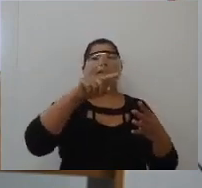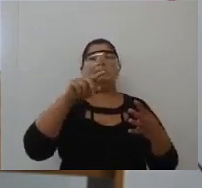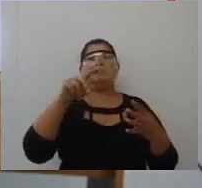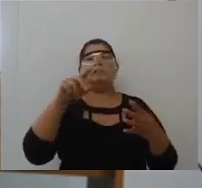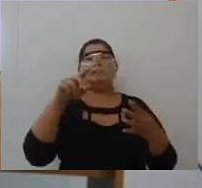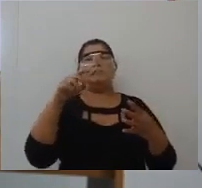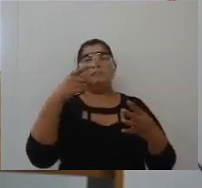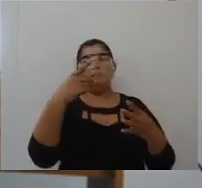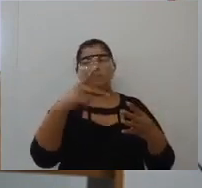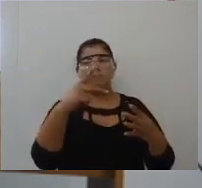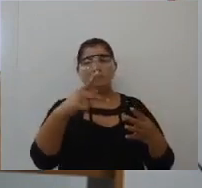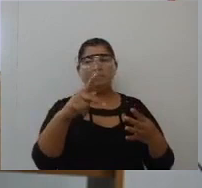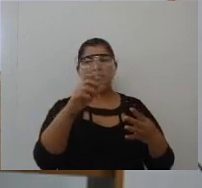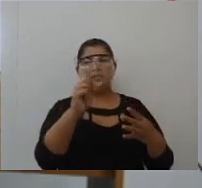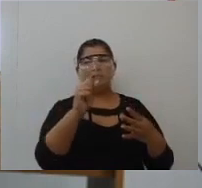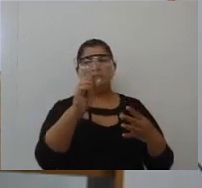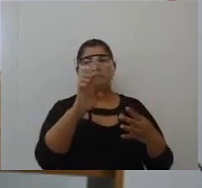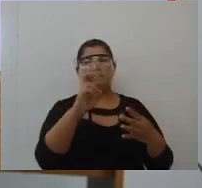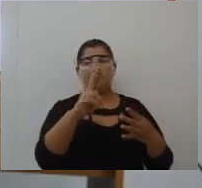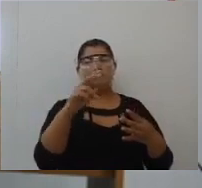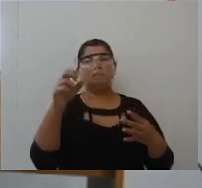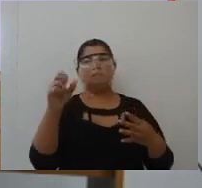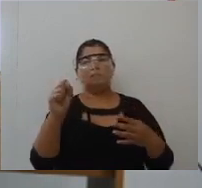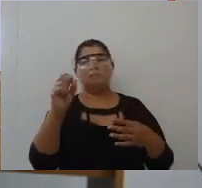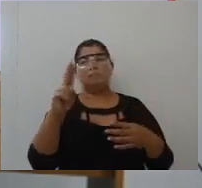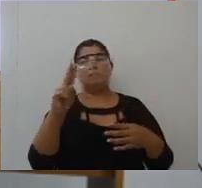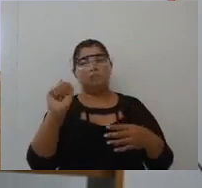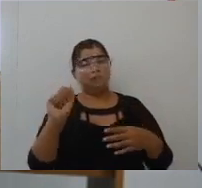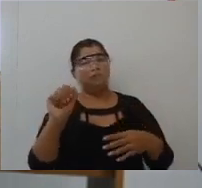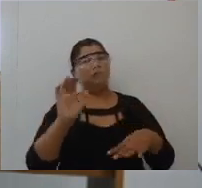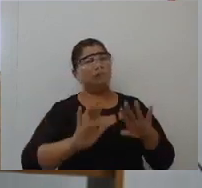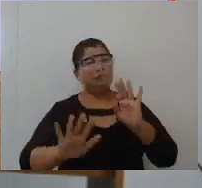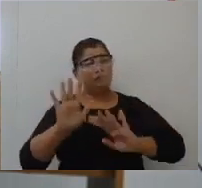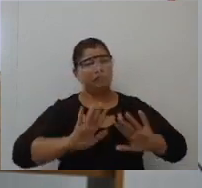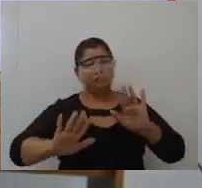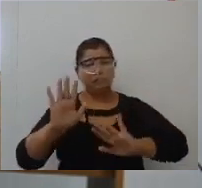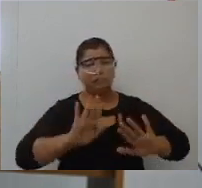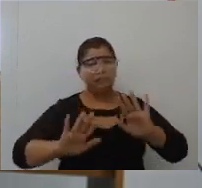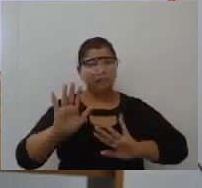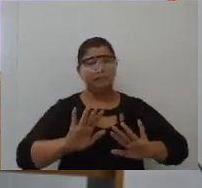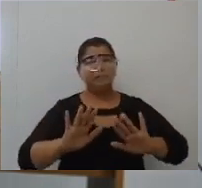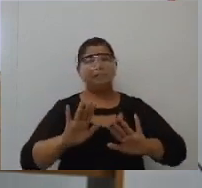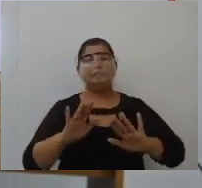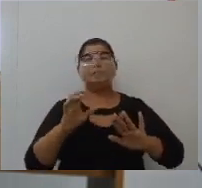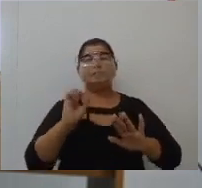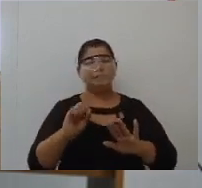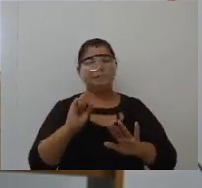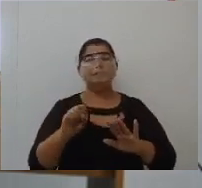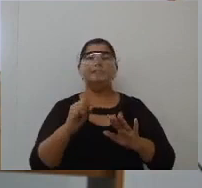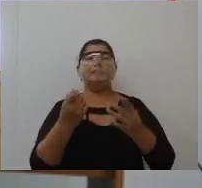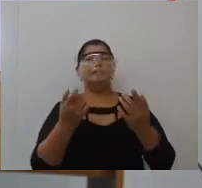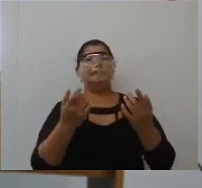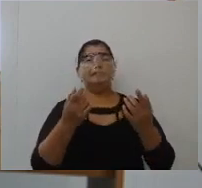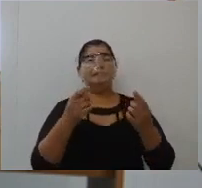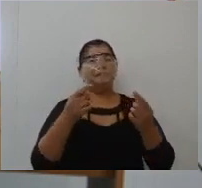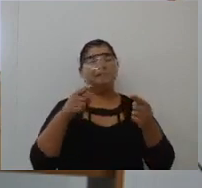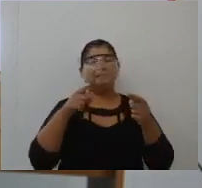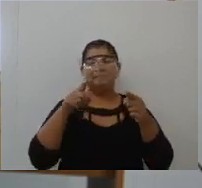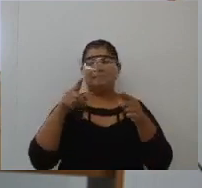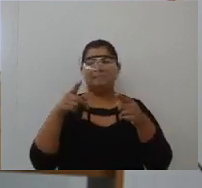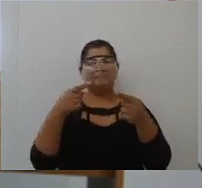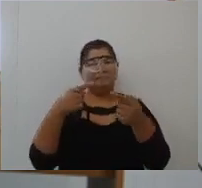do seu e do sua, cuidado com o uso do seu e do sua para ele não causar ambiguidade. Então,